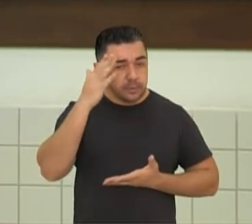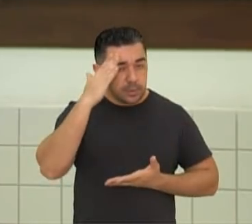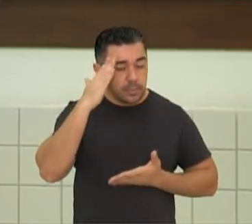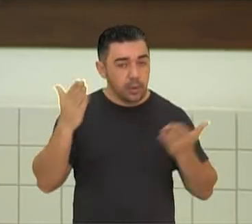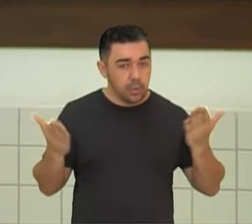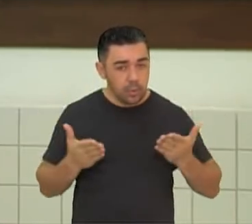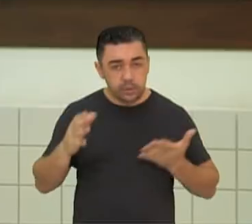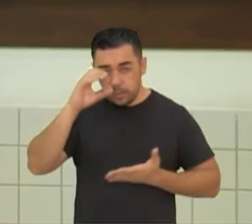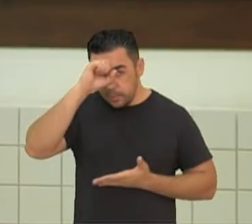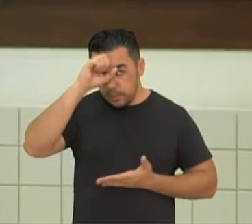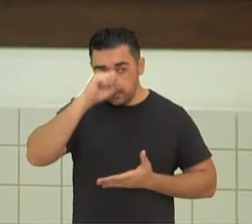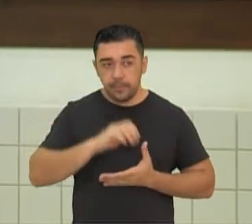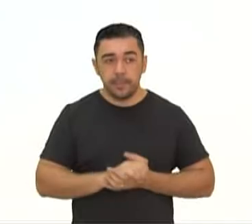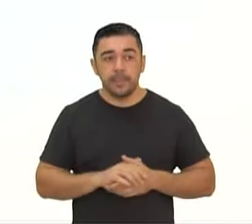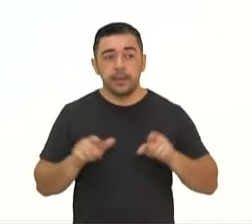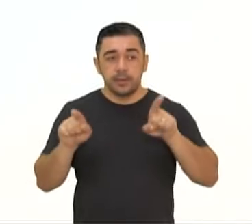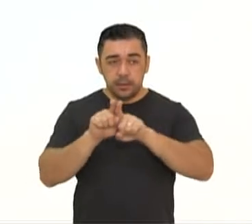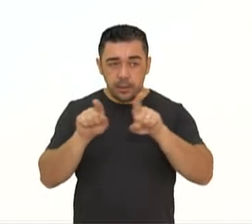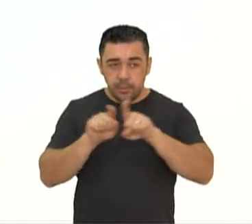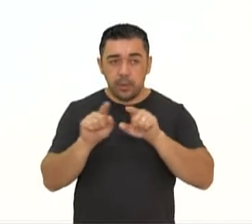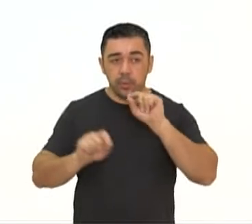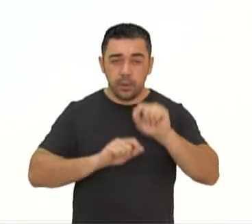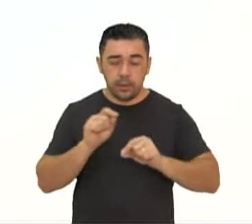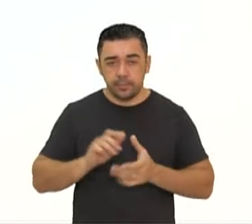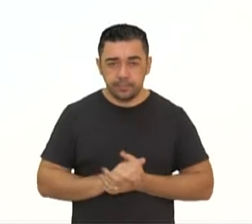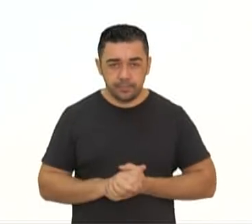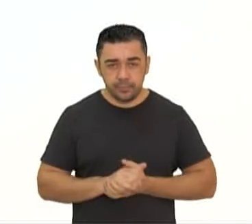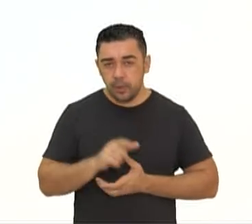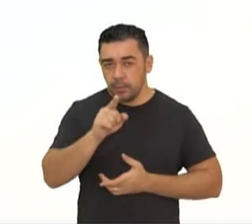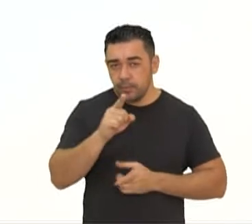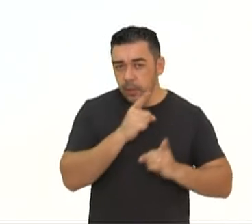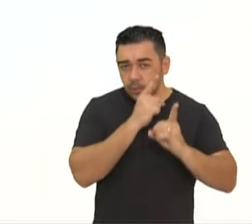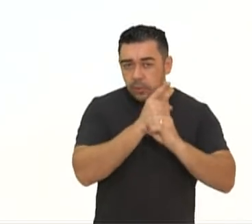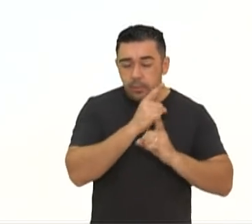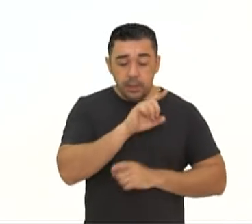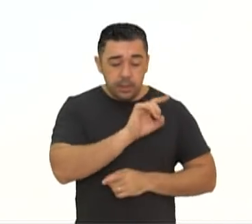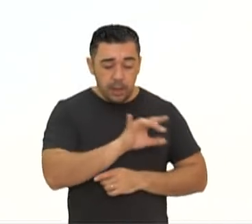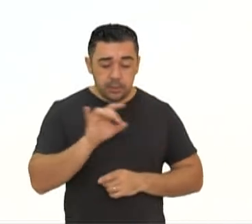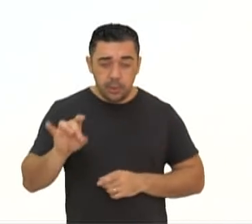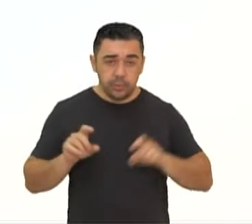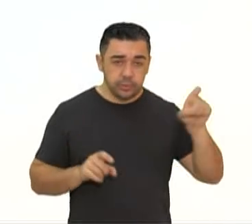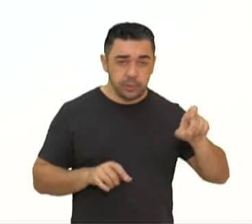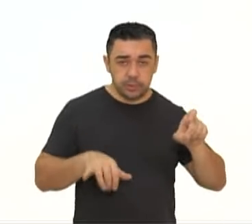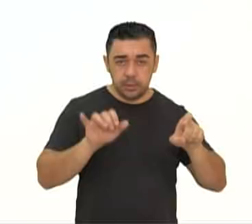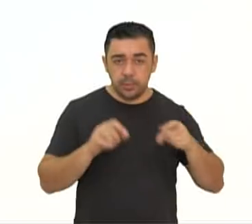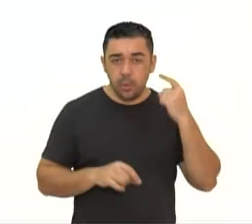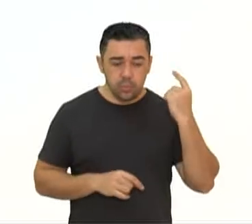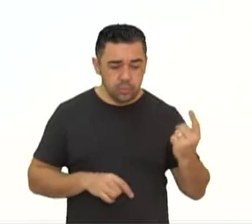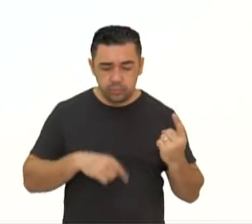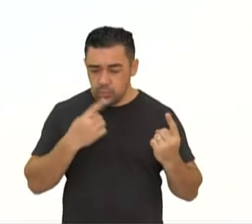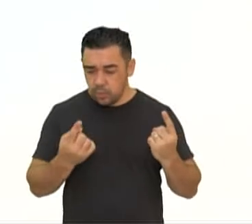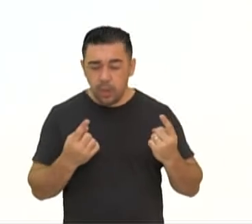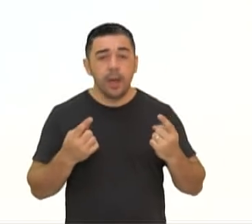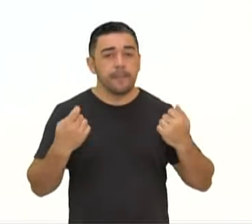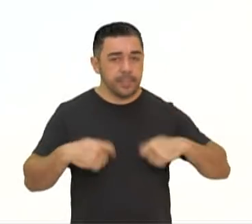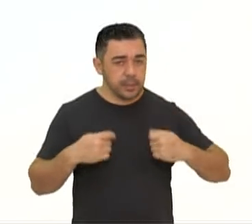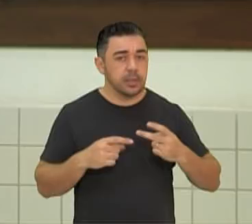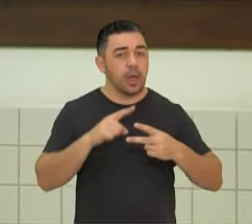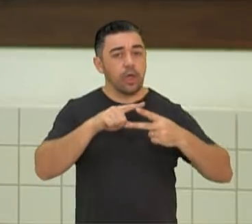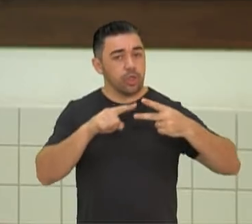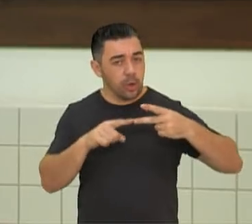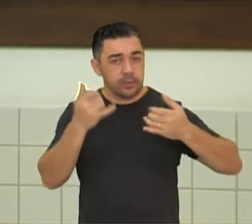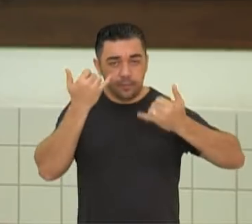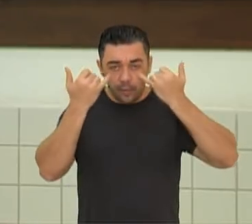hoje, tá? Além disso, para você descobrir o valor de cada incógnita, um único valor para cada incógnita, você precisa de